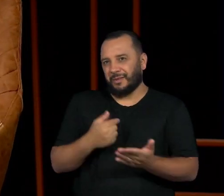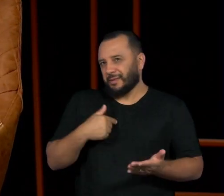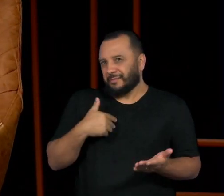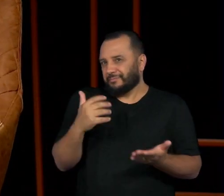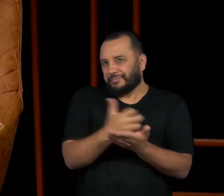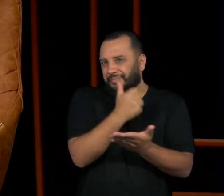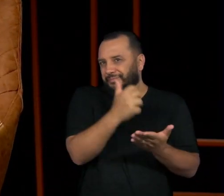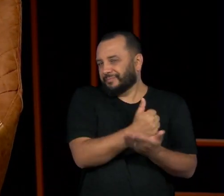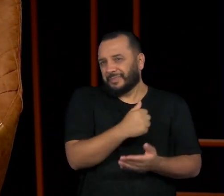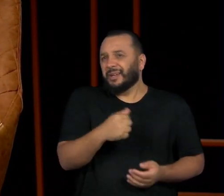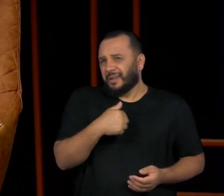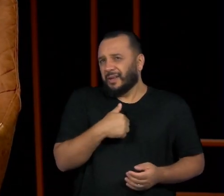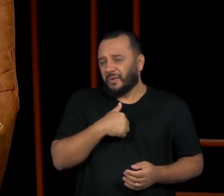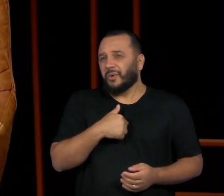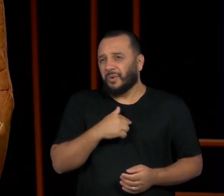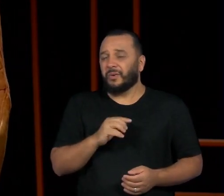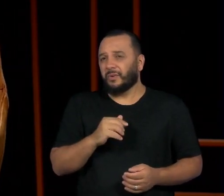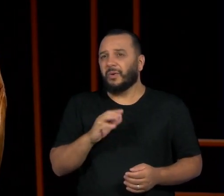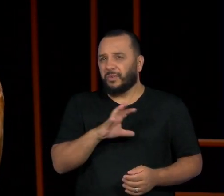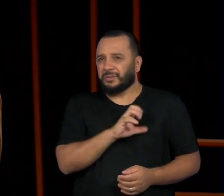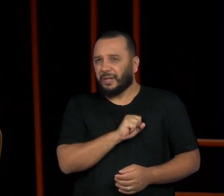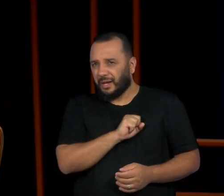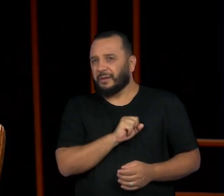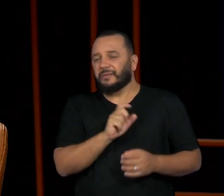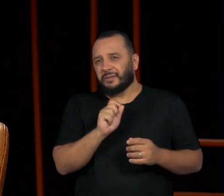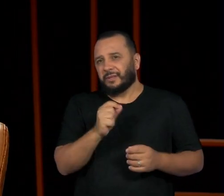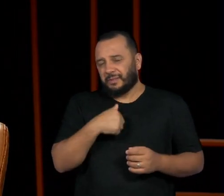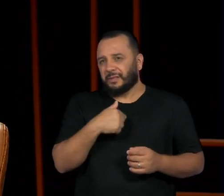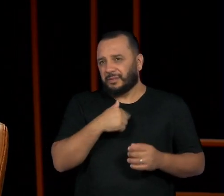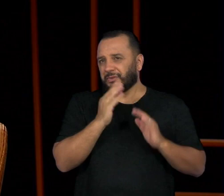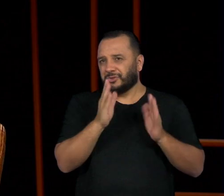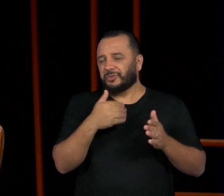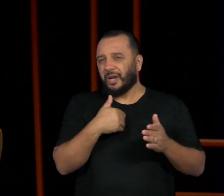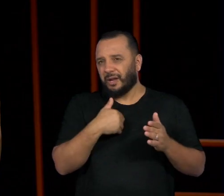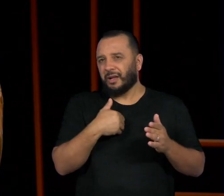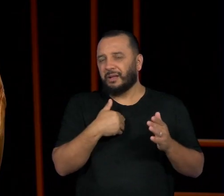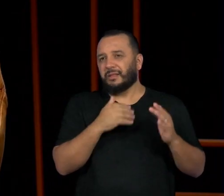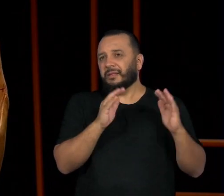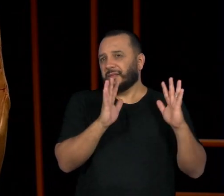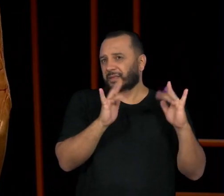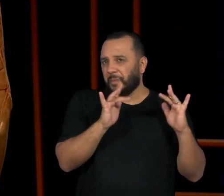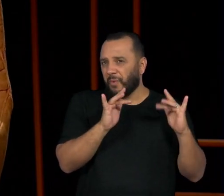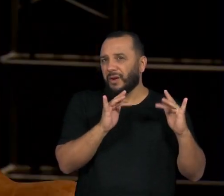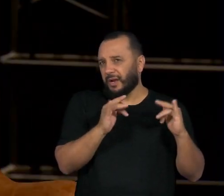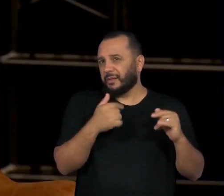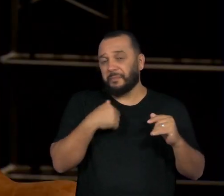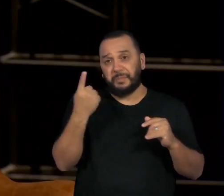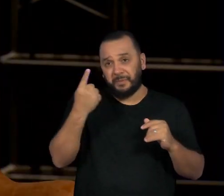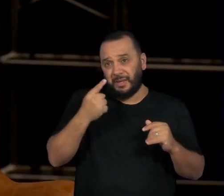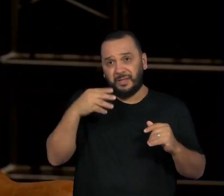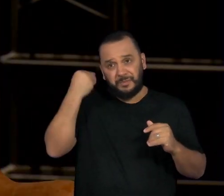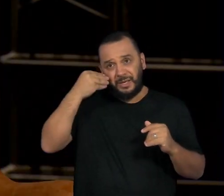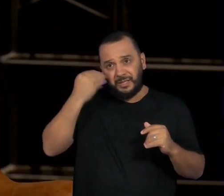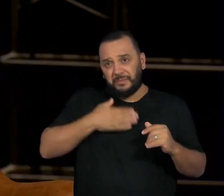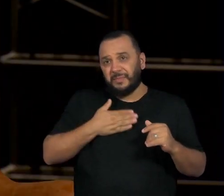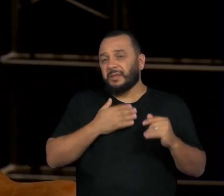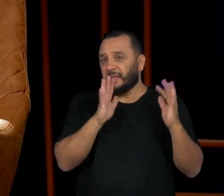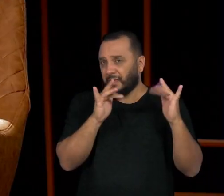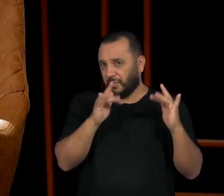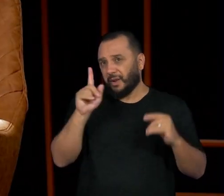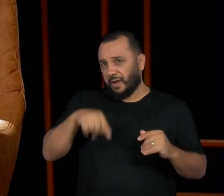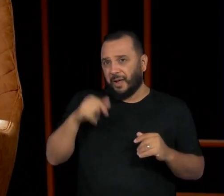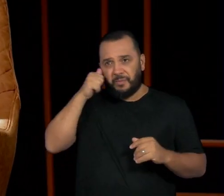tinha relações afetivas com algumas colegas, amigas, né? Minha primeira experiência sexual foi com uma mulher. E